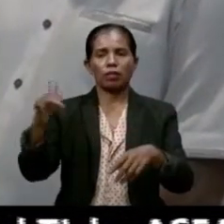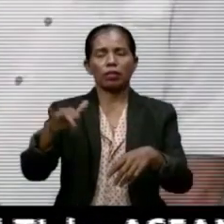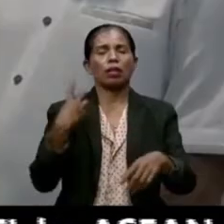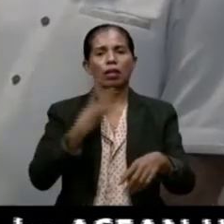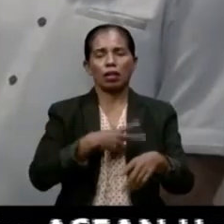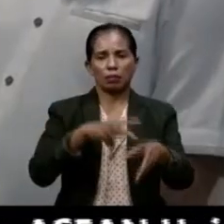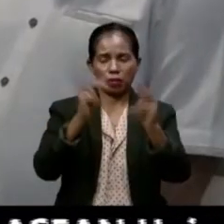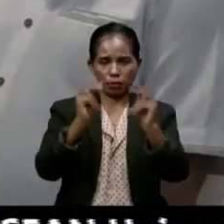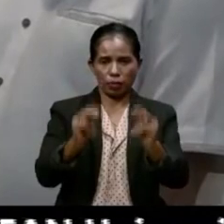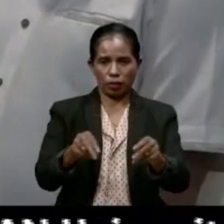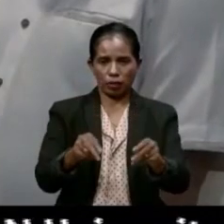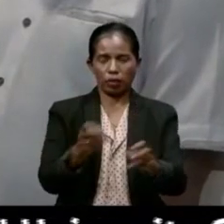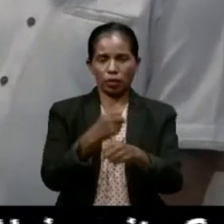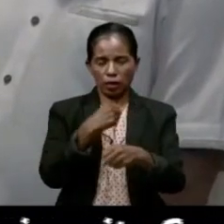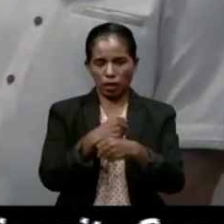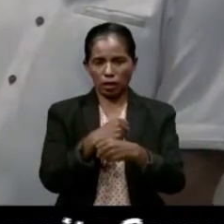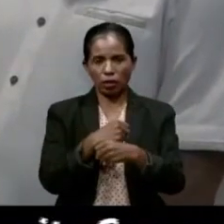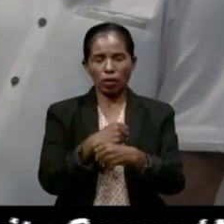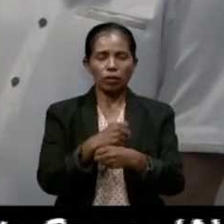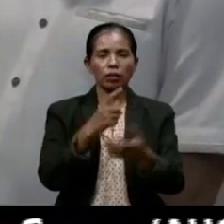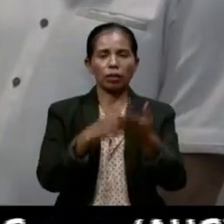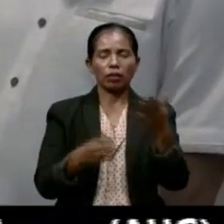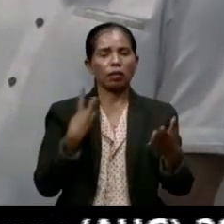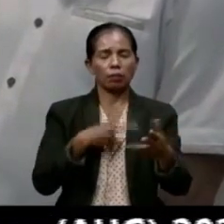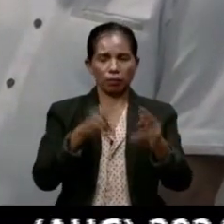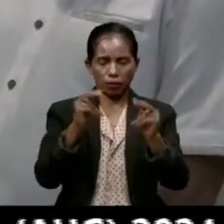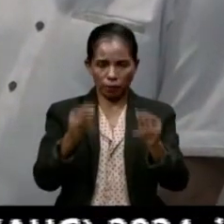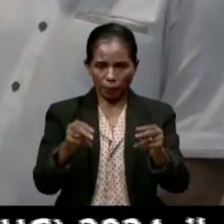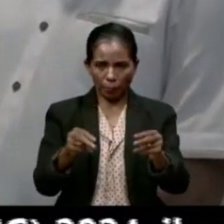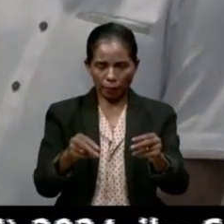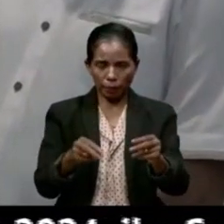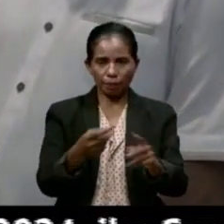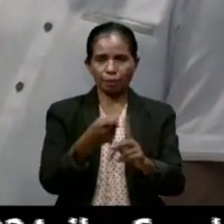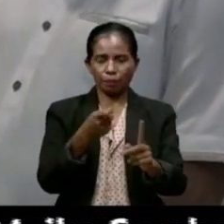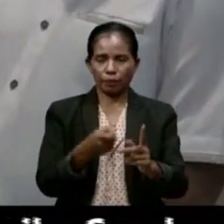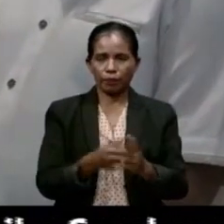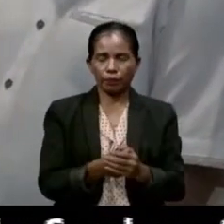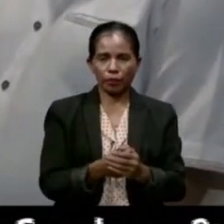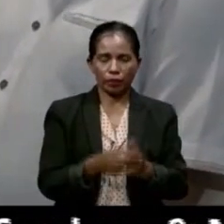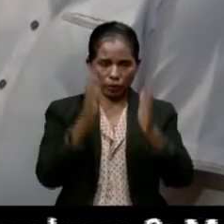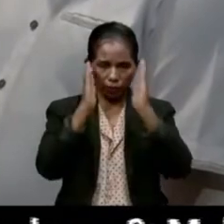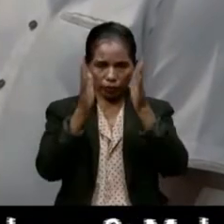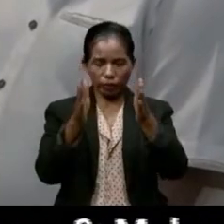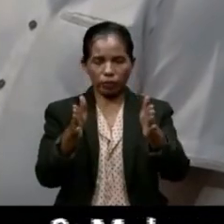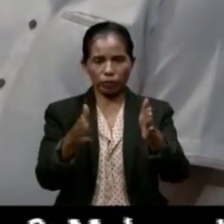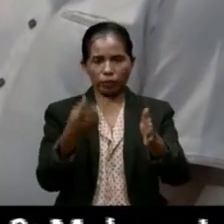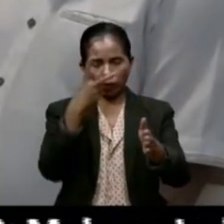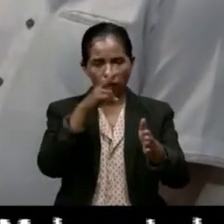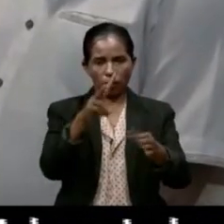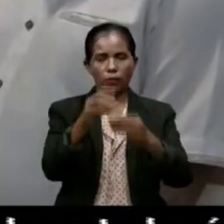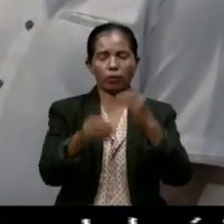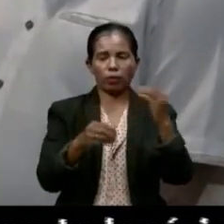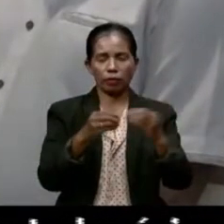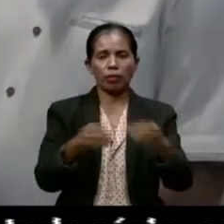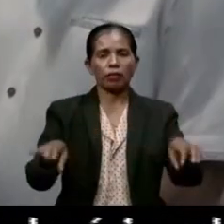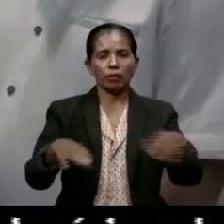precisa coordena dia niutan e doni dane ohi mai si have follow up by here what be am hal tiene